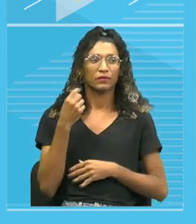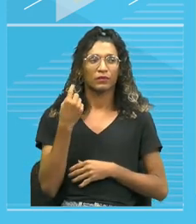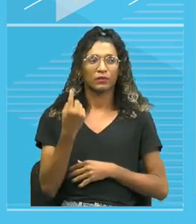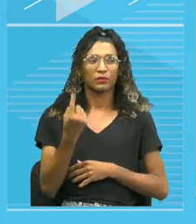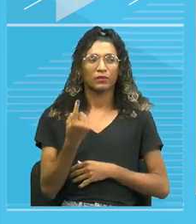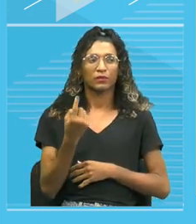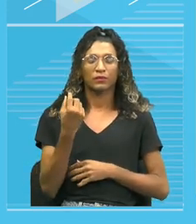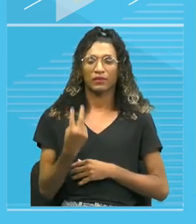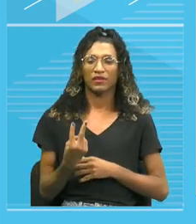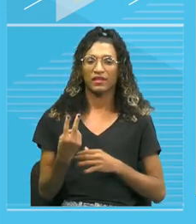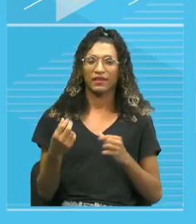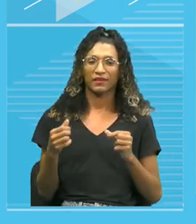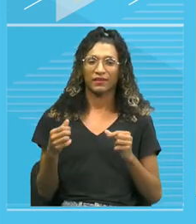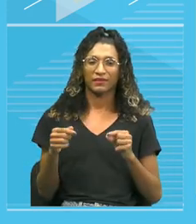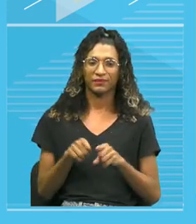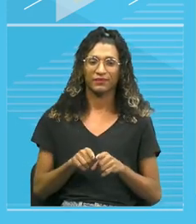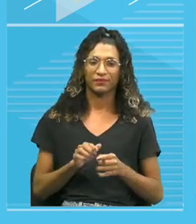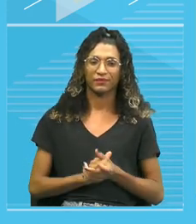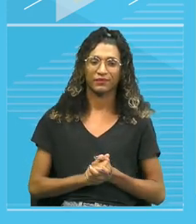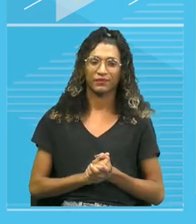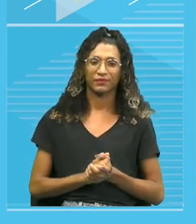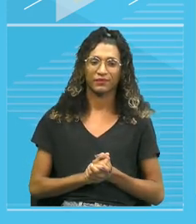um e dois belezeira